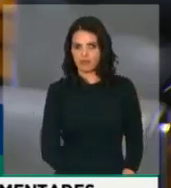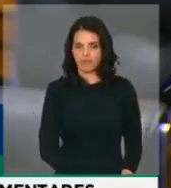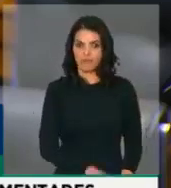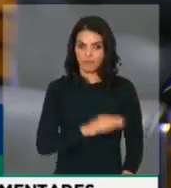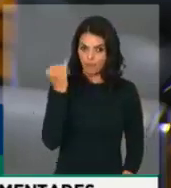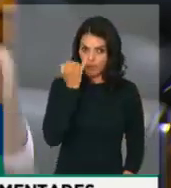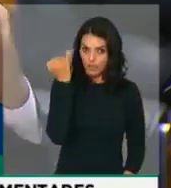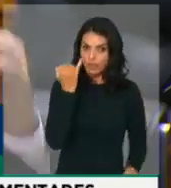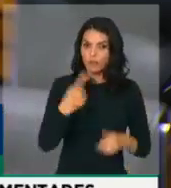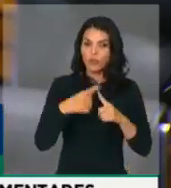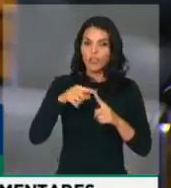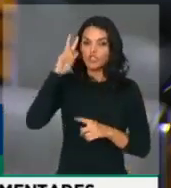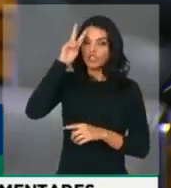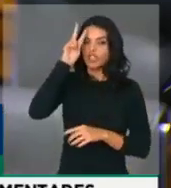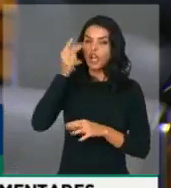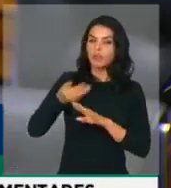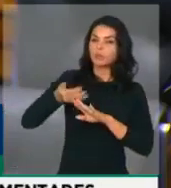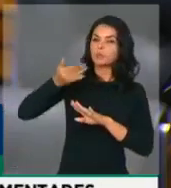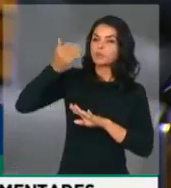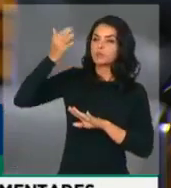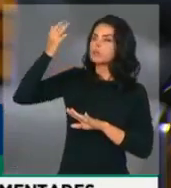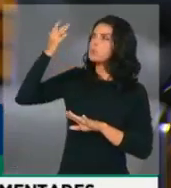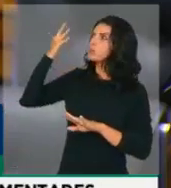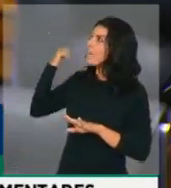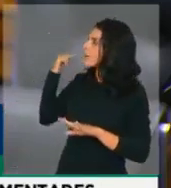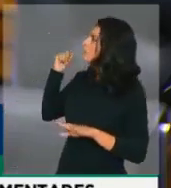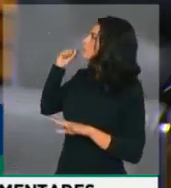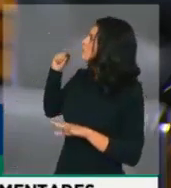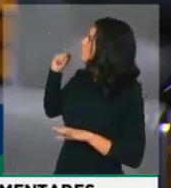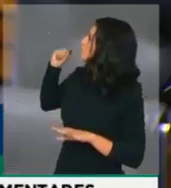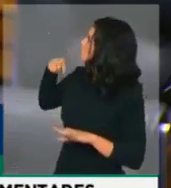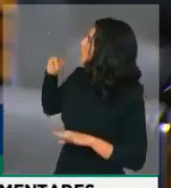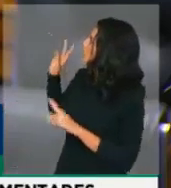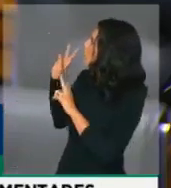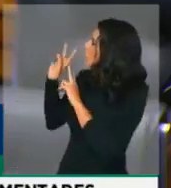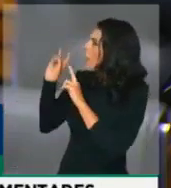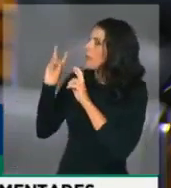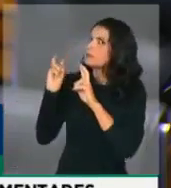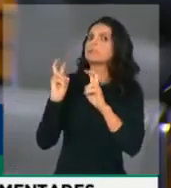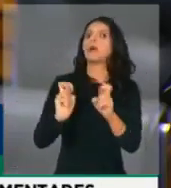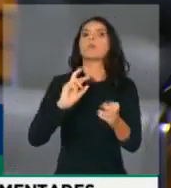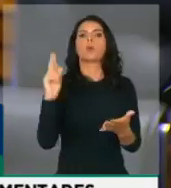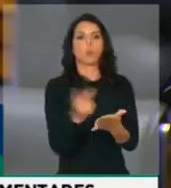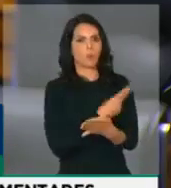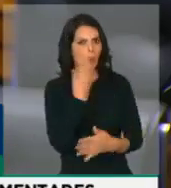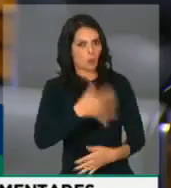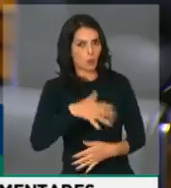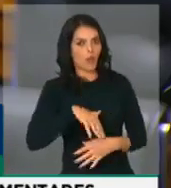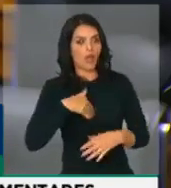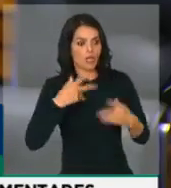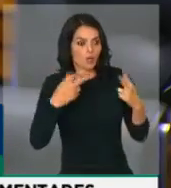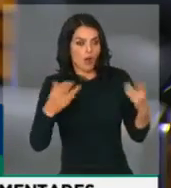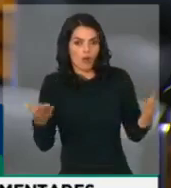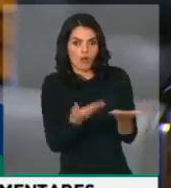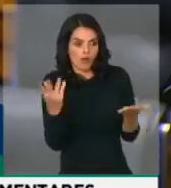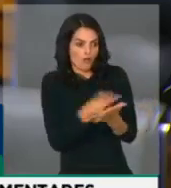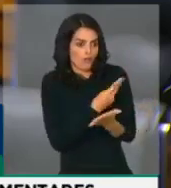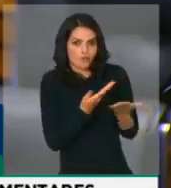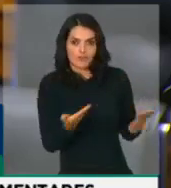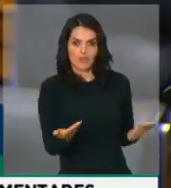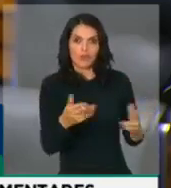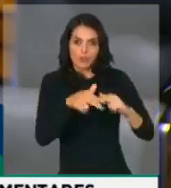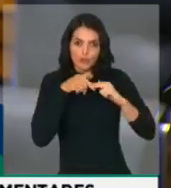já ensinou tanto tempo essas dificuldades que a gente vive nesse momento, é muito importante que a gente garanta as prerrogativas